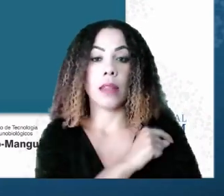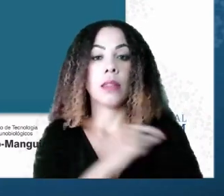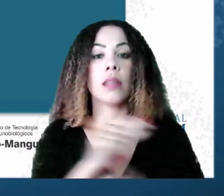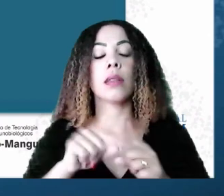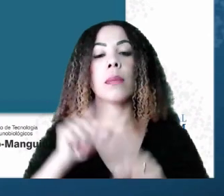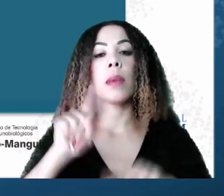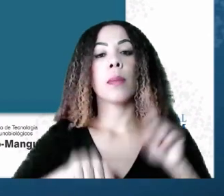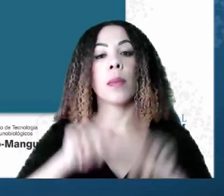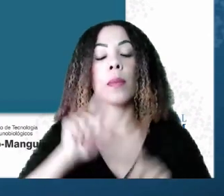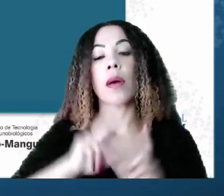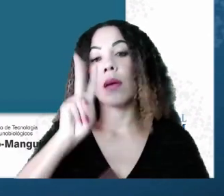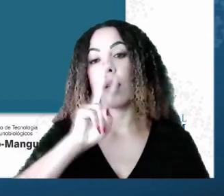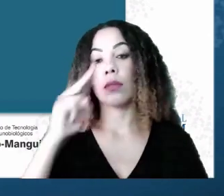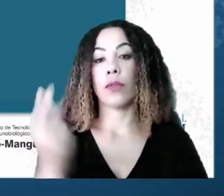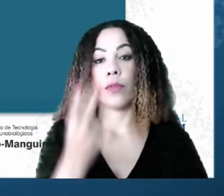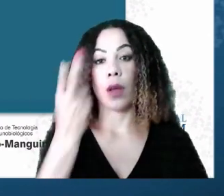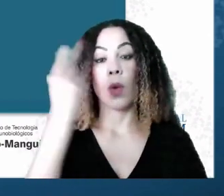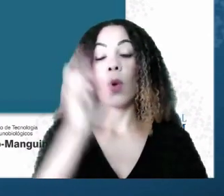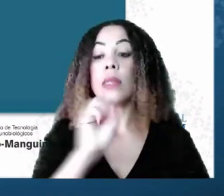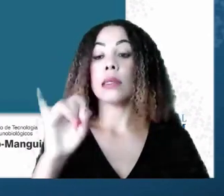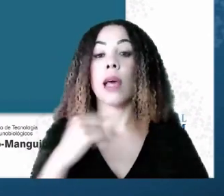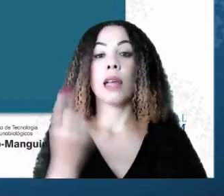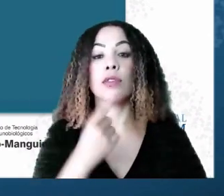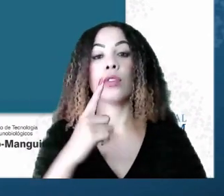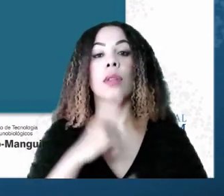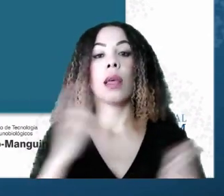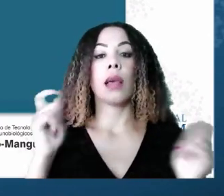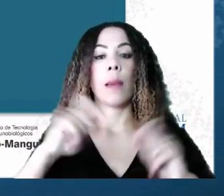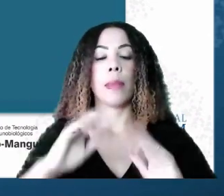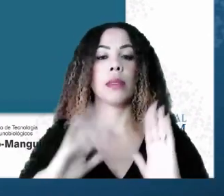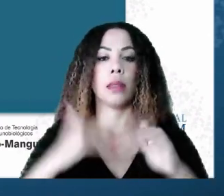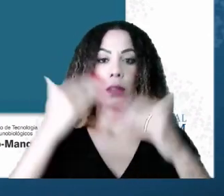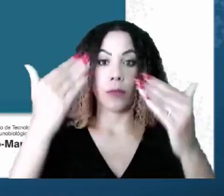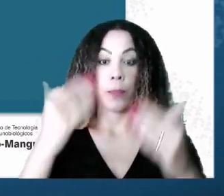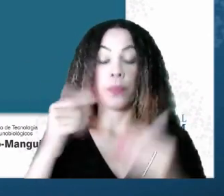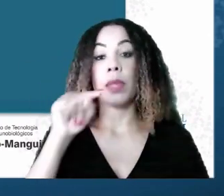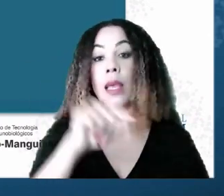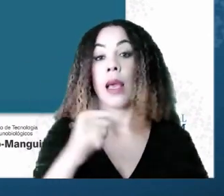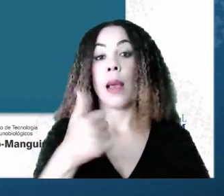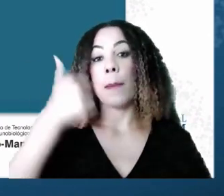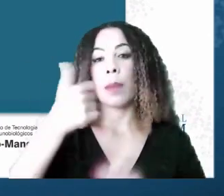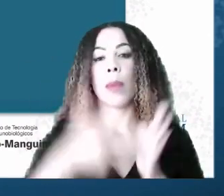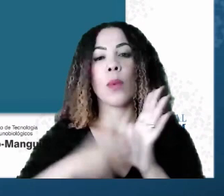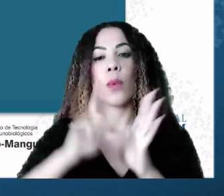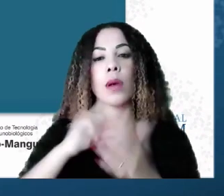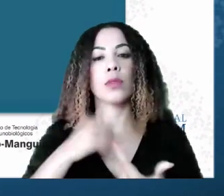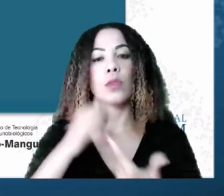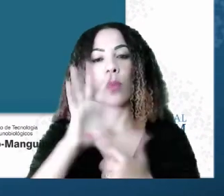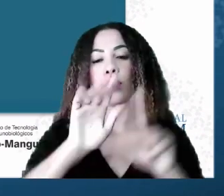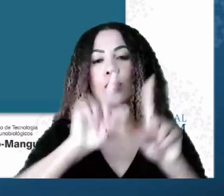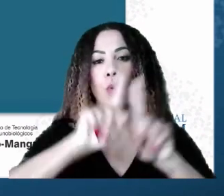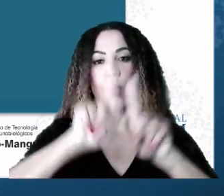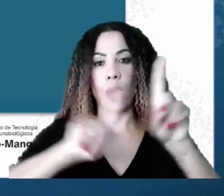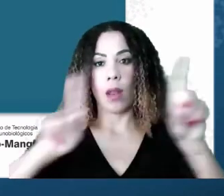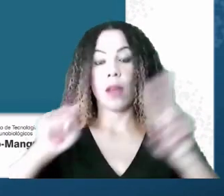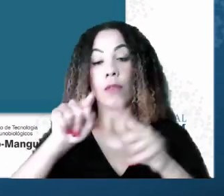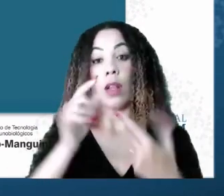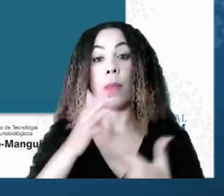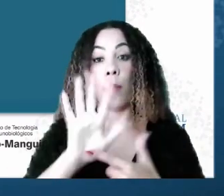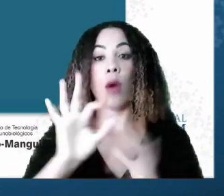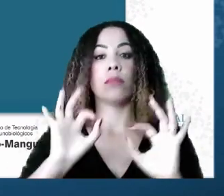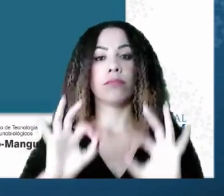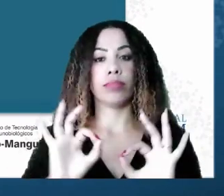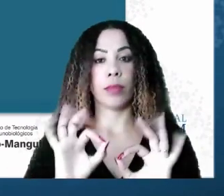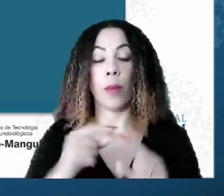partir do momento que a gente tem a capacidade de desenvolvimento. E aquele primeiro gráfico que eu mostrei aqui demonstra bem isso.